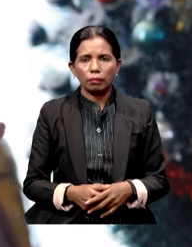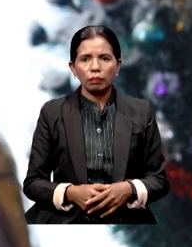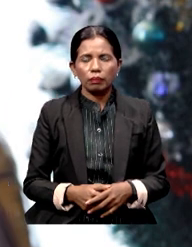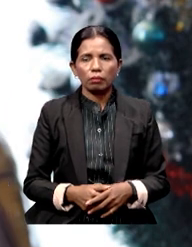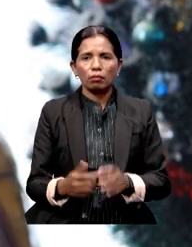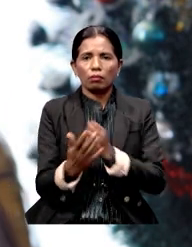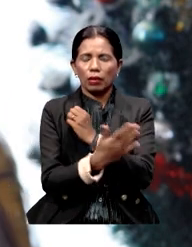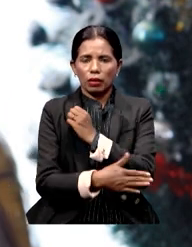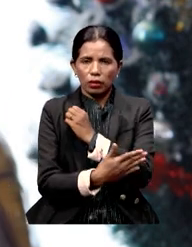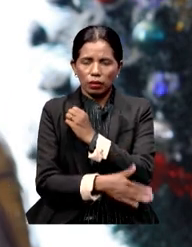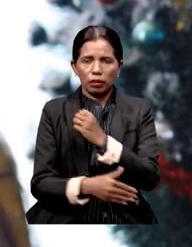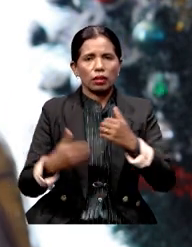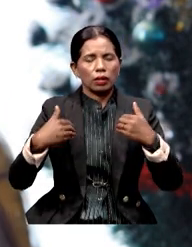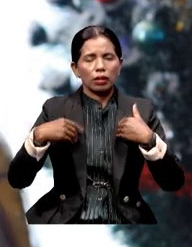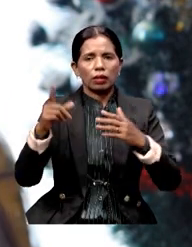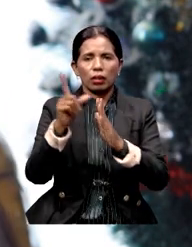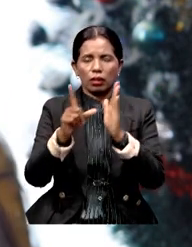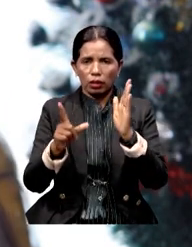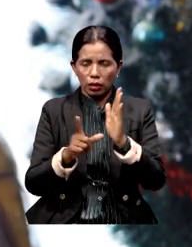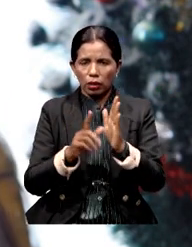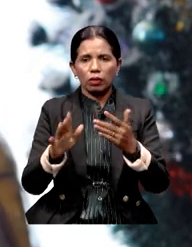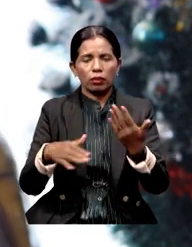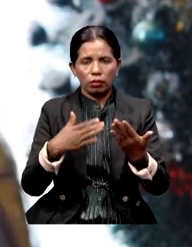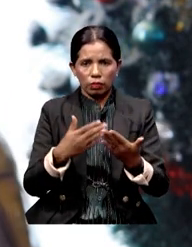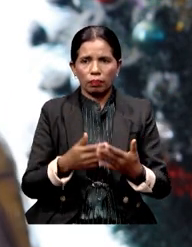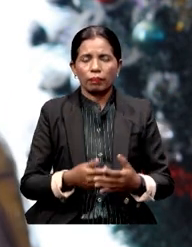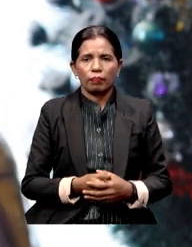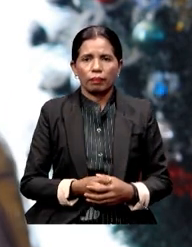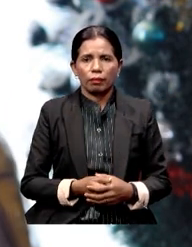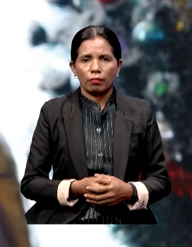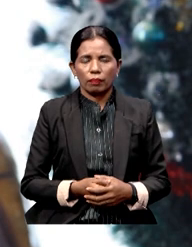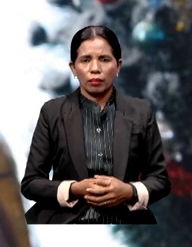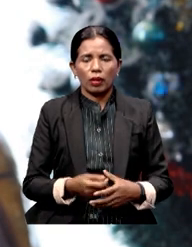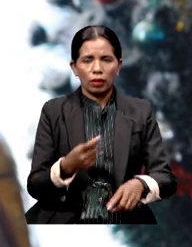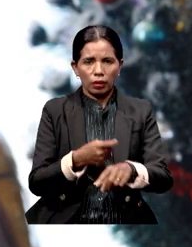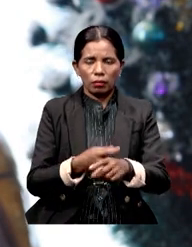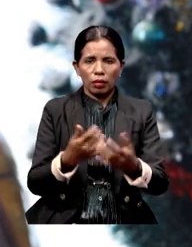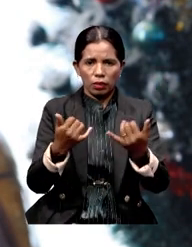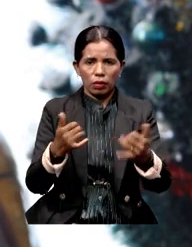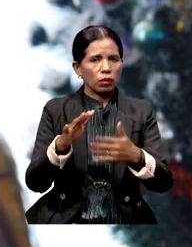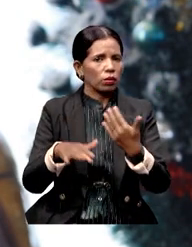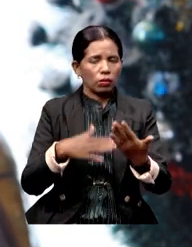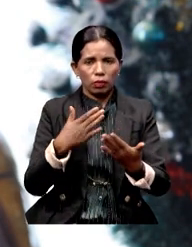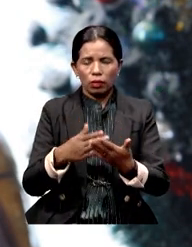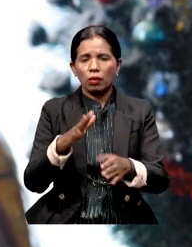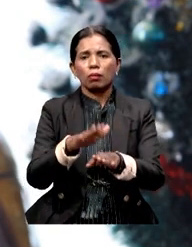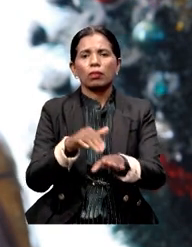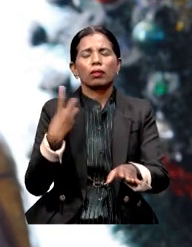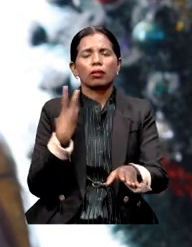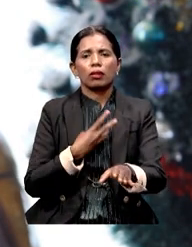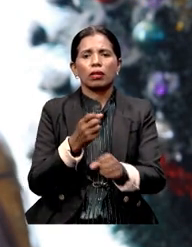ida nebe ia ninia lei inan ia na saúde. Então, ia situação virak nehoto, boluita talo